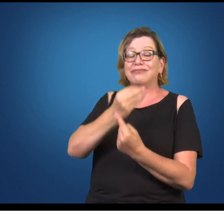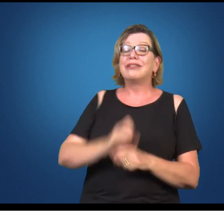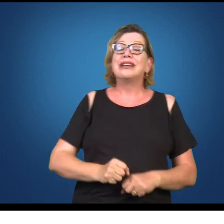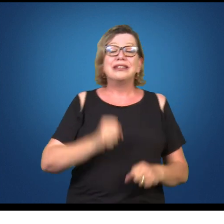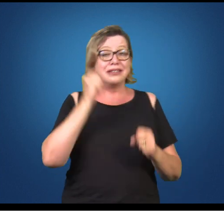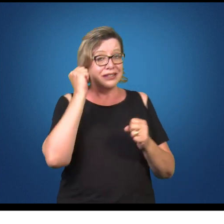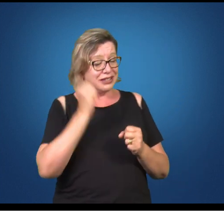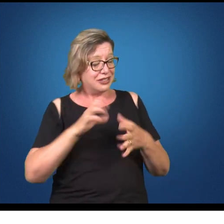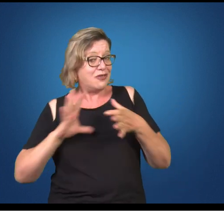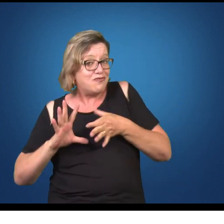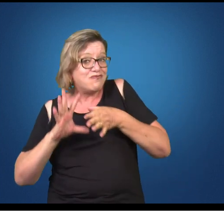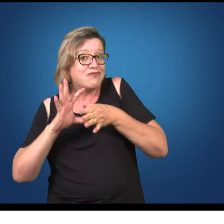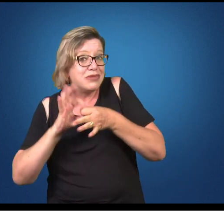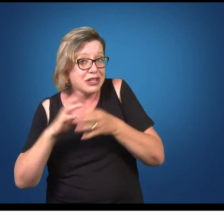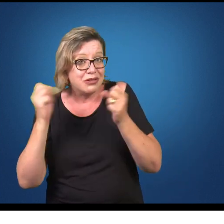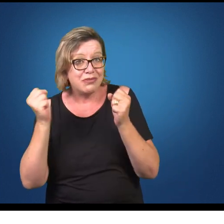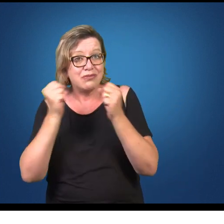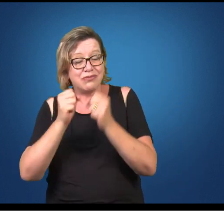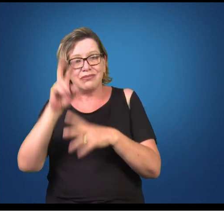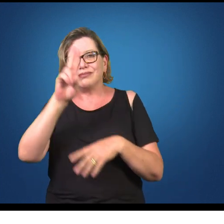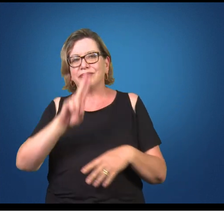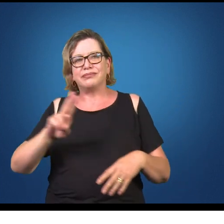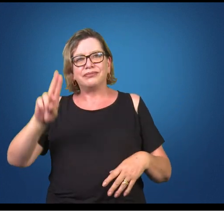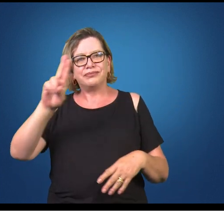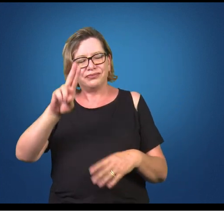mais integrada, eu penso assim.